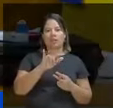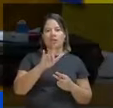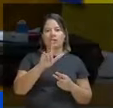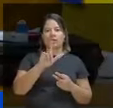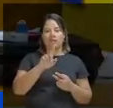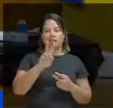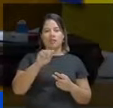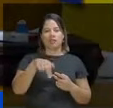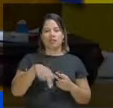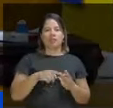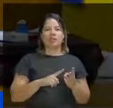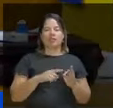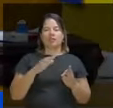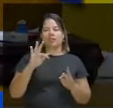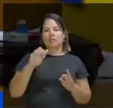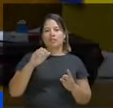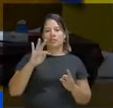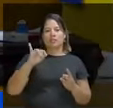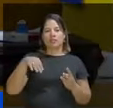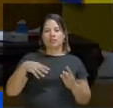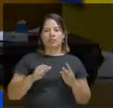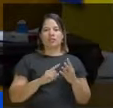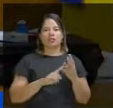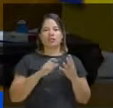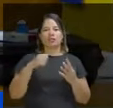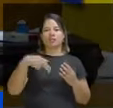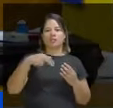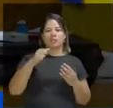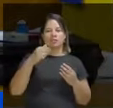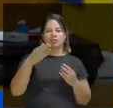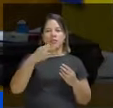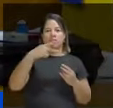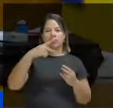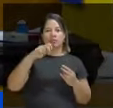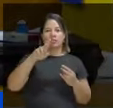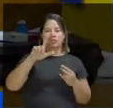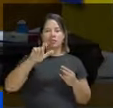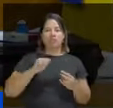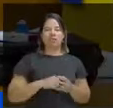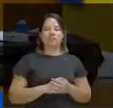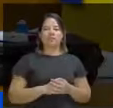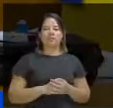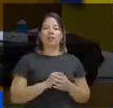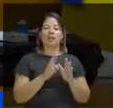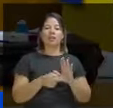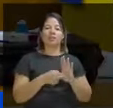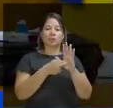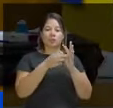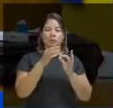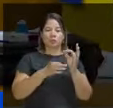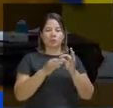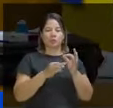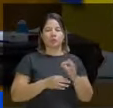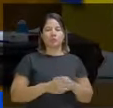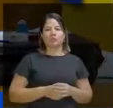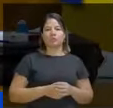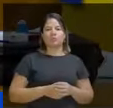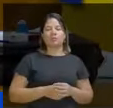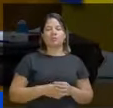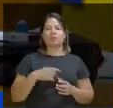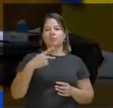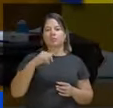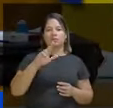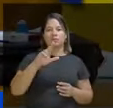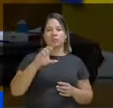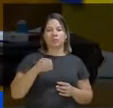Lúcia Pelaz e Ana Paula Santos Souza. O relator é o juiz Paulo Madeira e os vogais